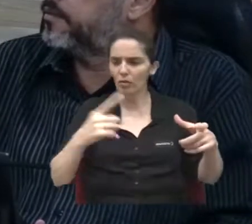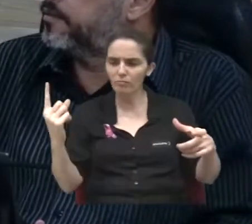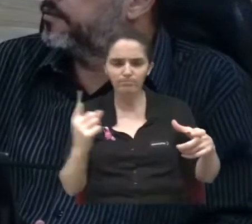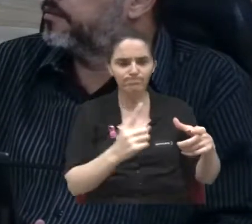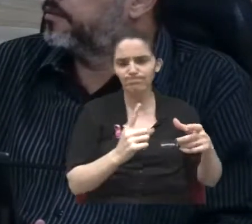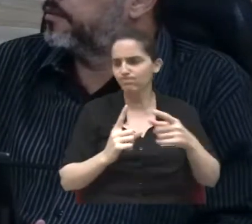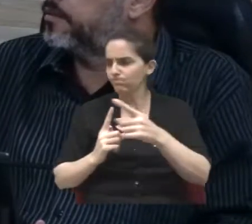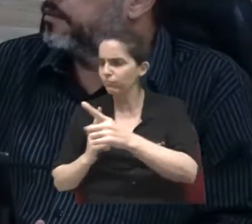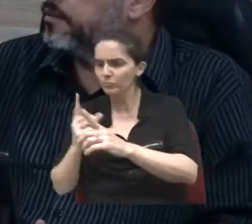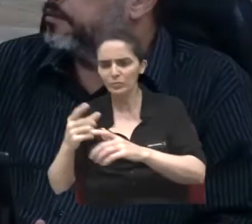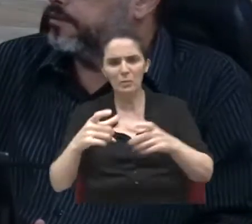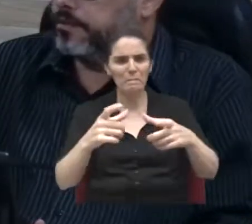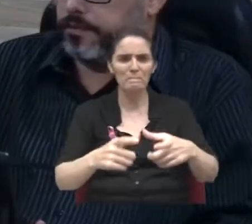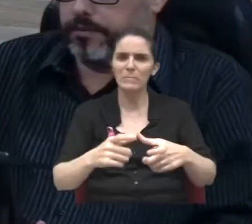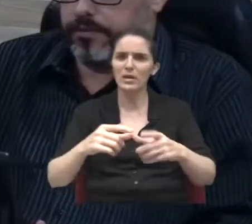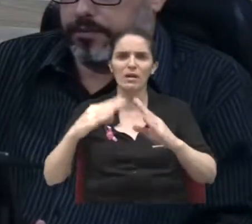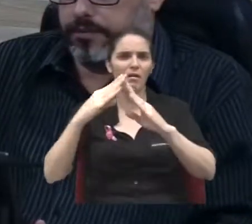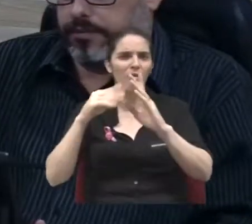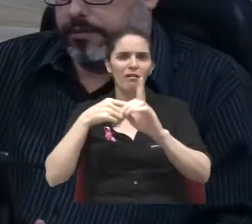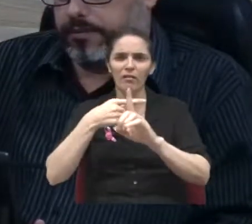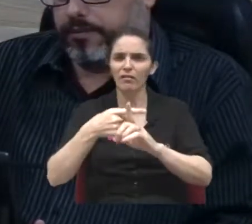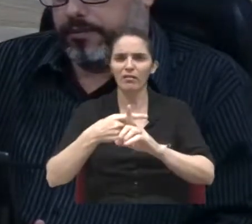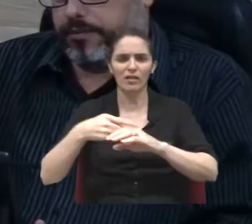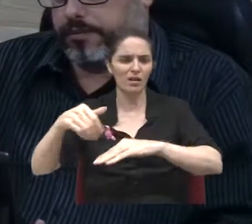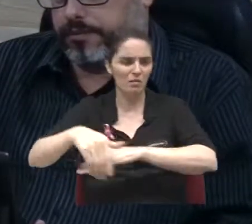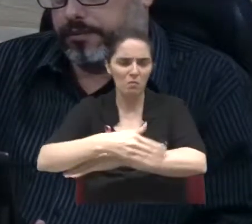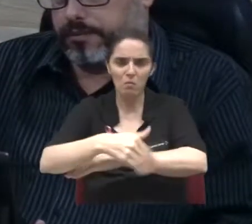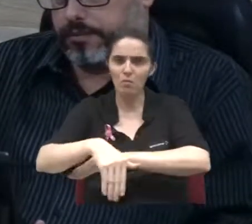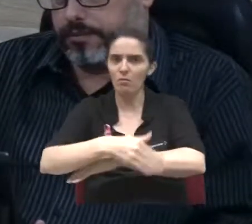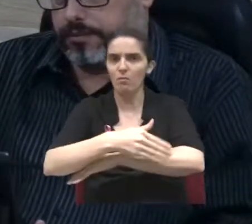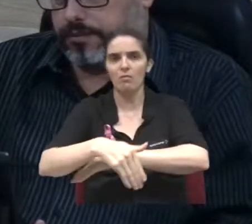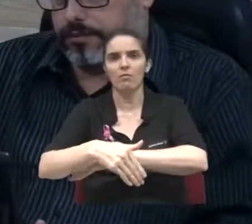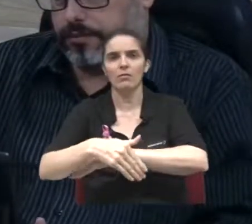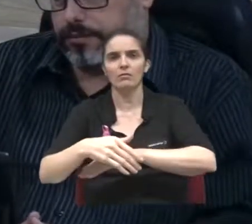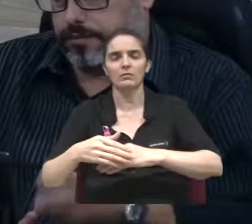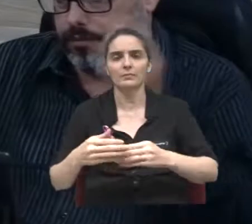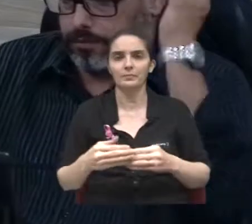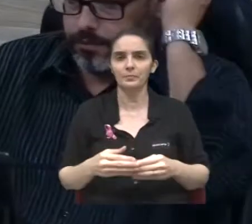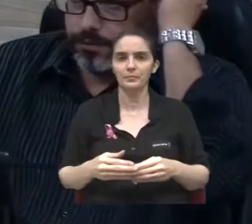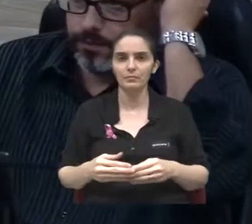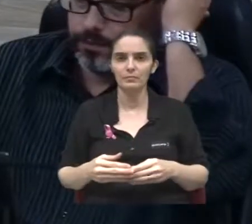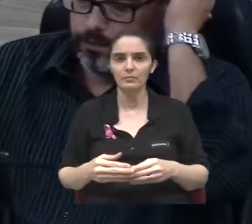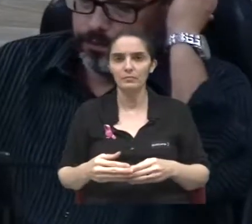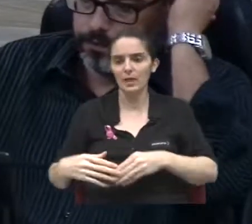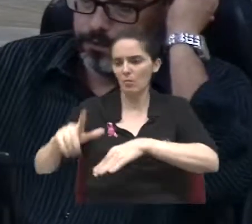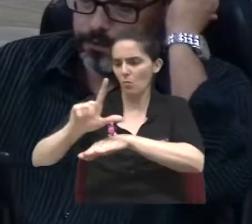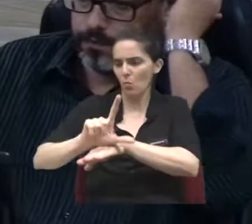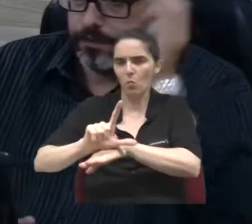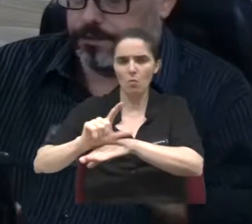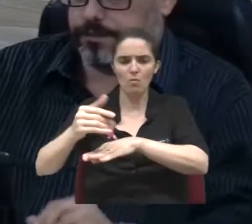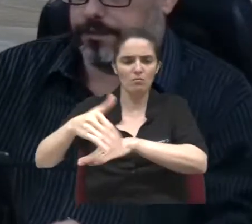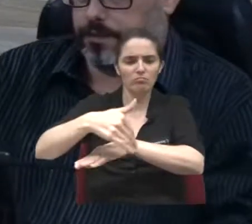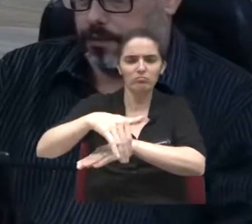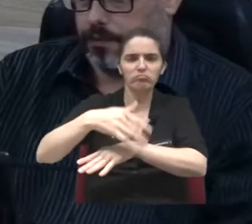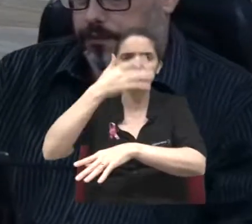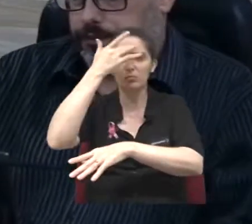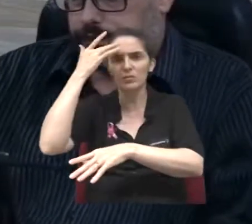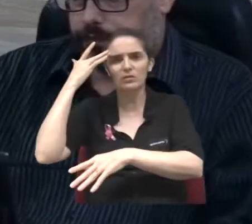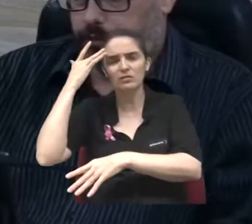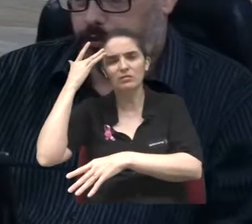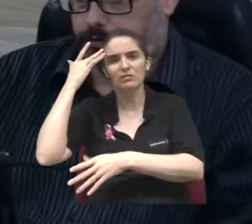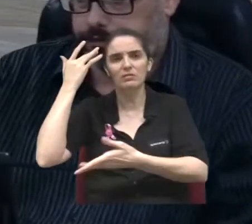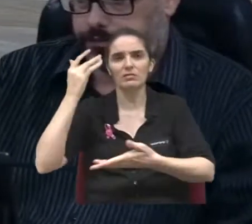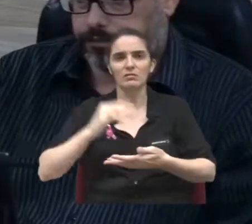igreja, nós nos deparamos nas ruas, nas portas dos estabelecimentos, pessoas que são